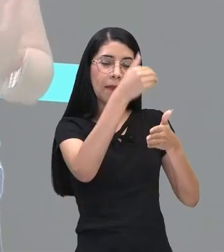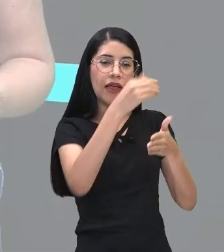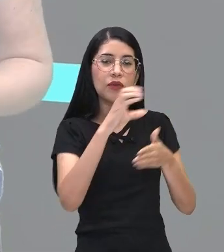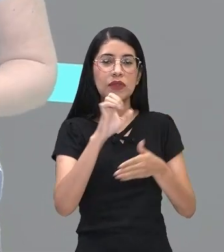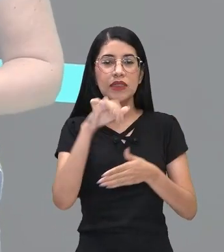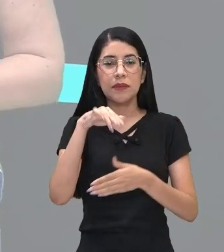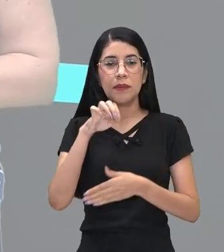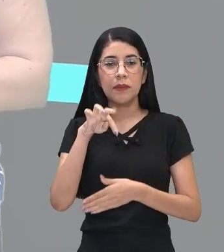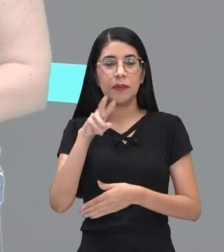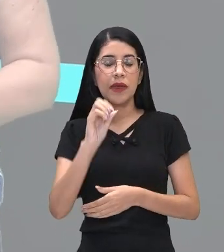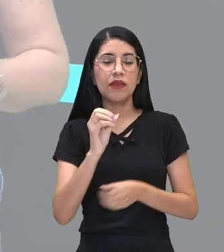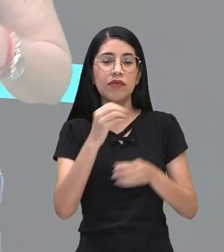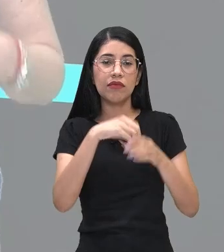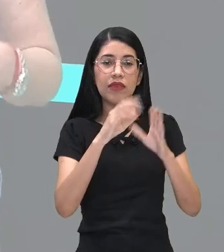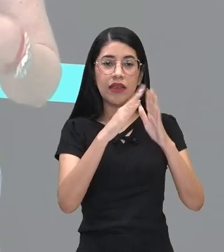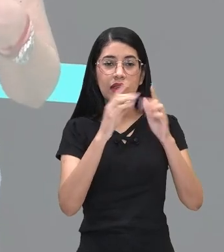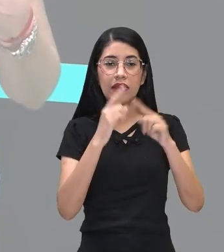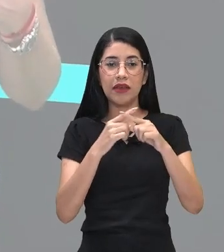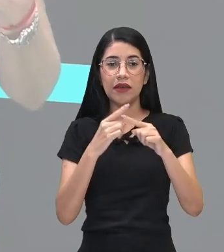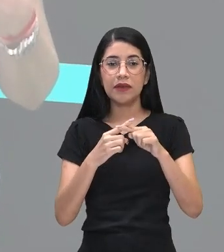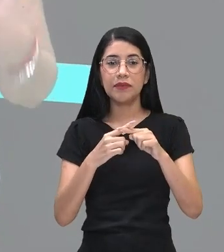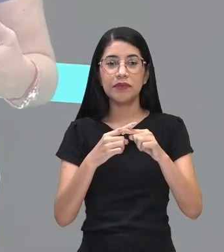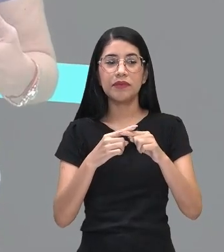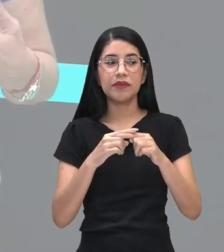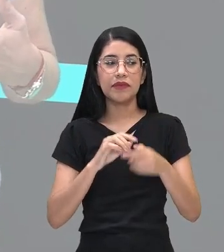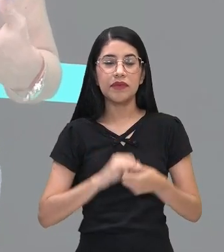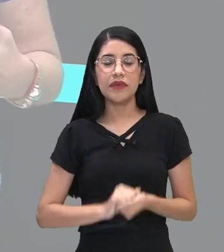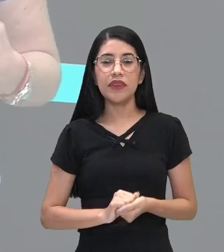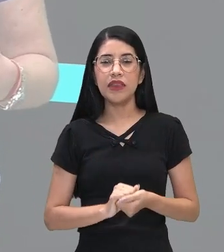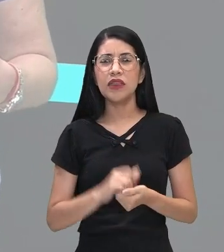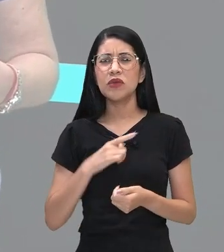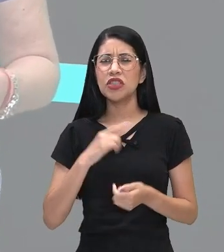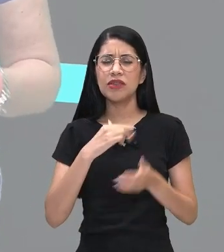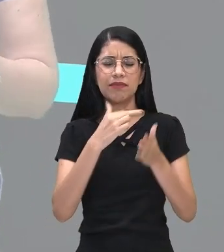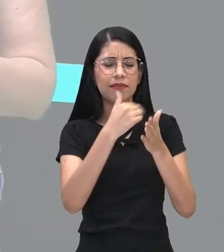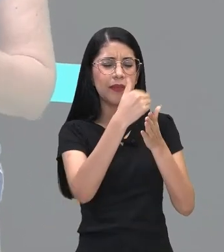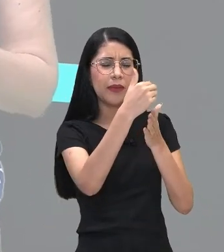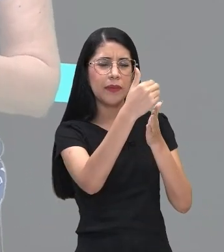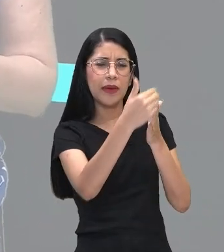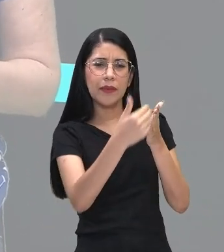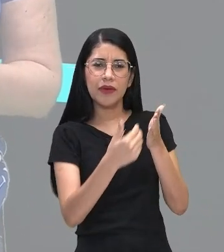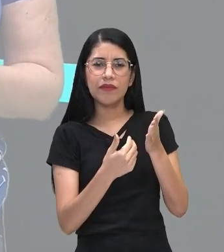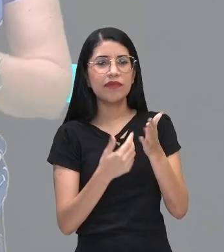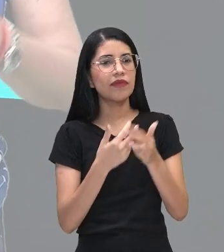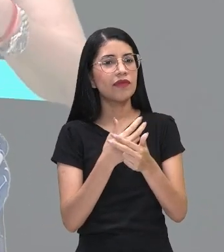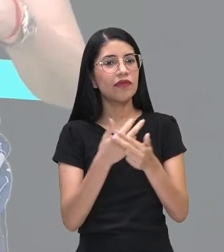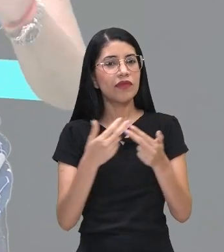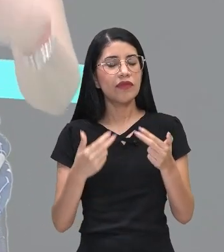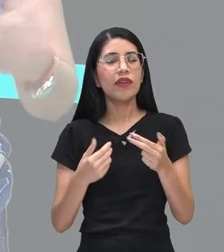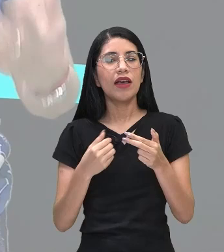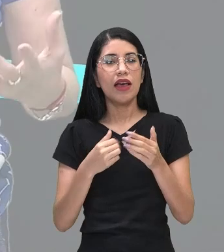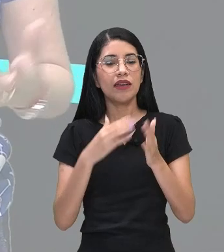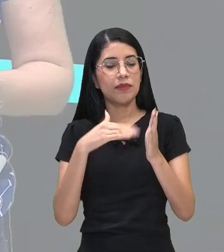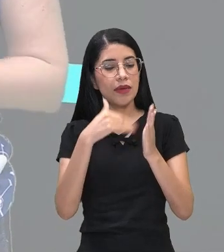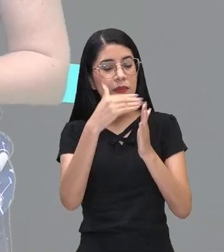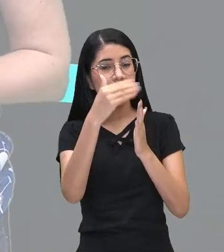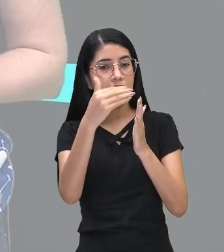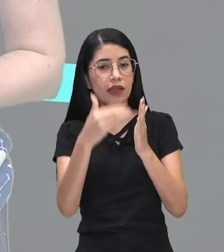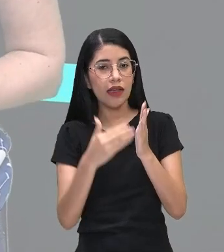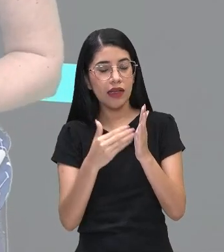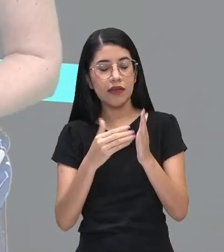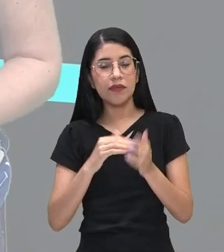nas catedrais havia muito afresco, ou seja, essas pinturas que eram produzidas quando o cimento estava